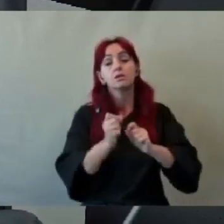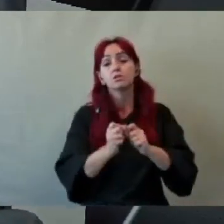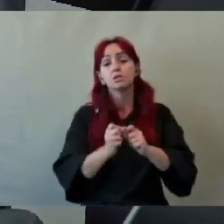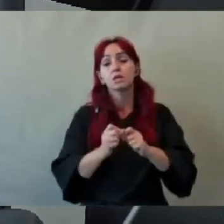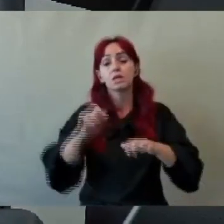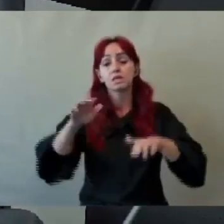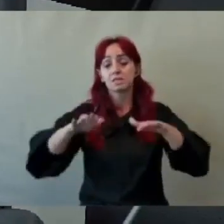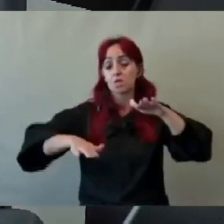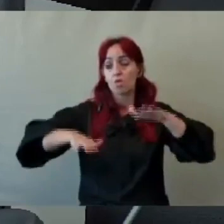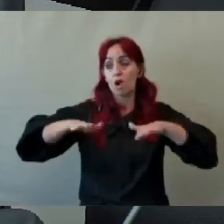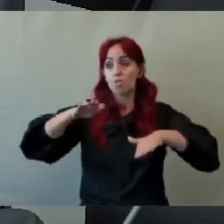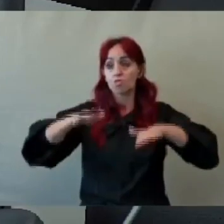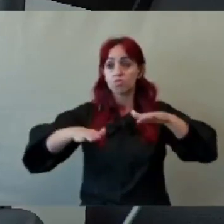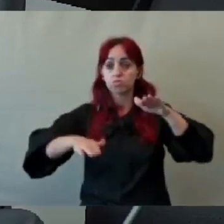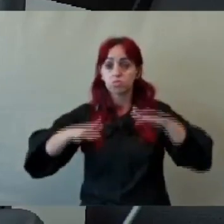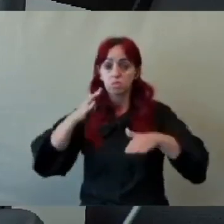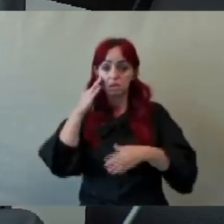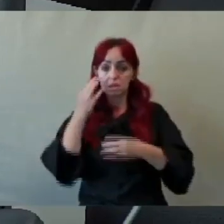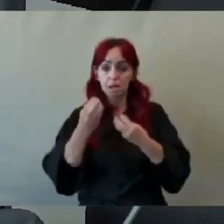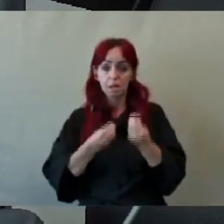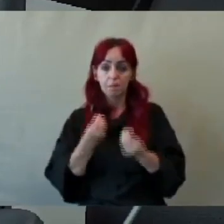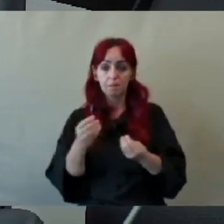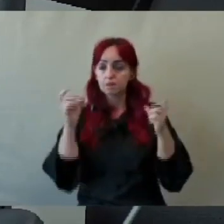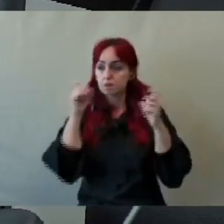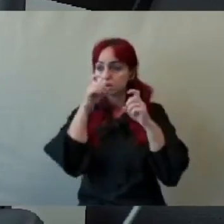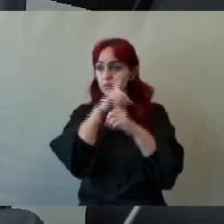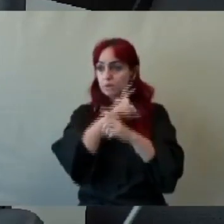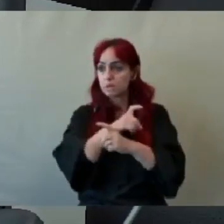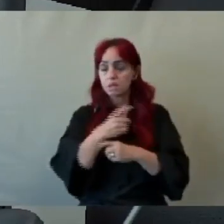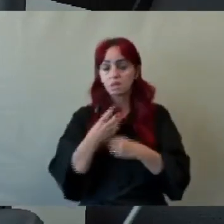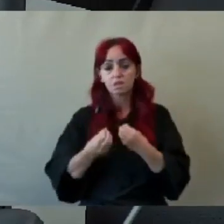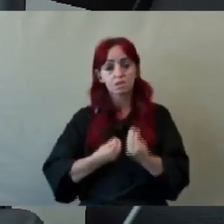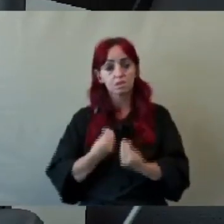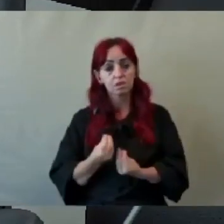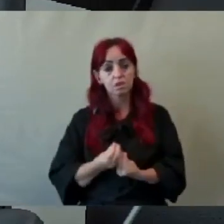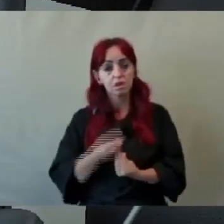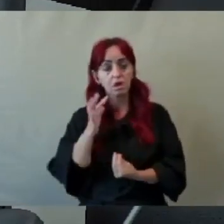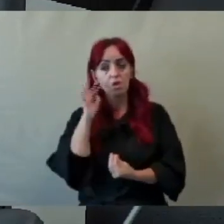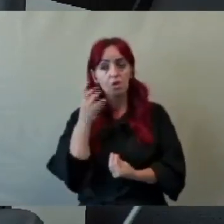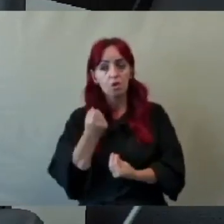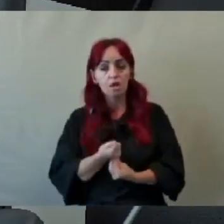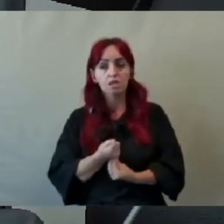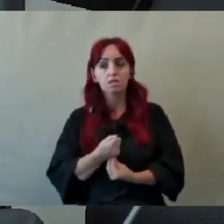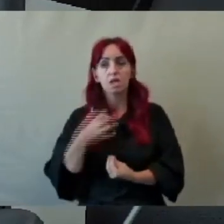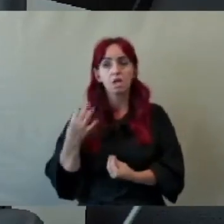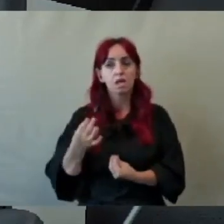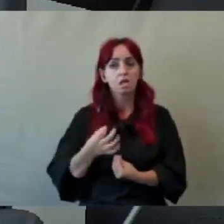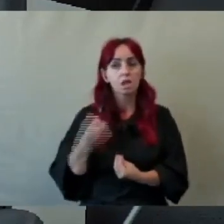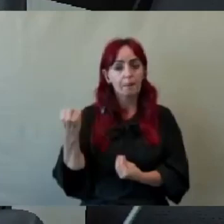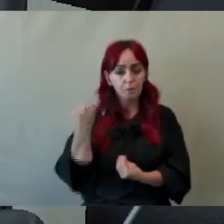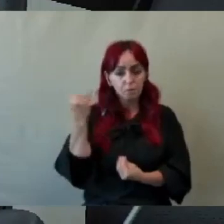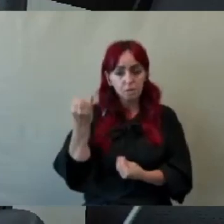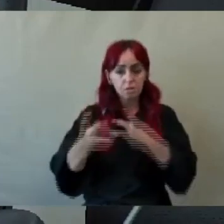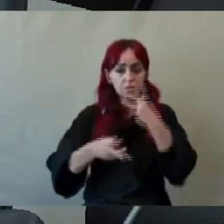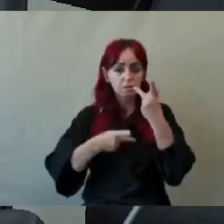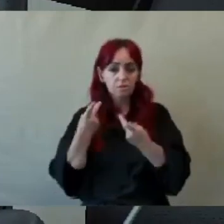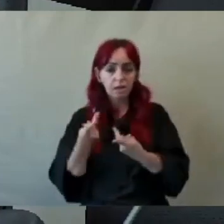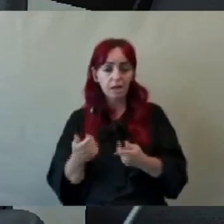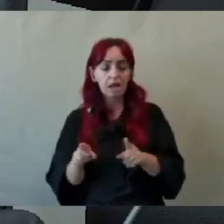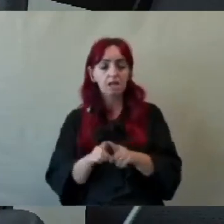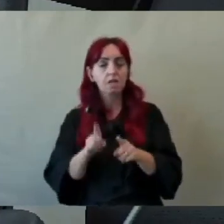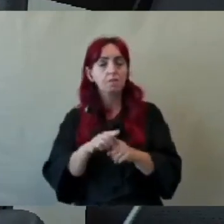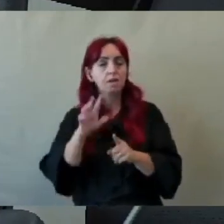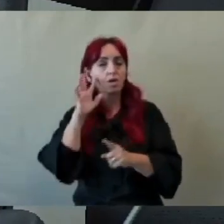desigual, sabe, essa questão. E eu achei muito importante você trazer isso aqui. Assim como achei muito